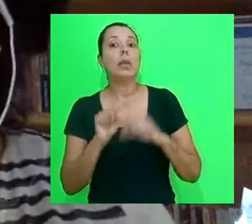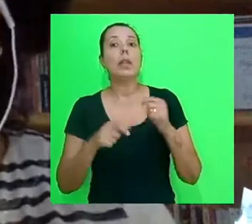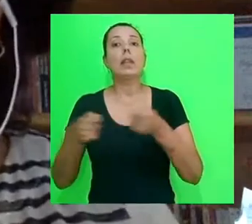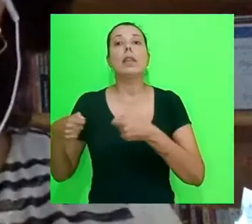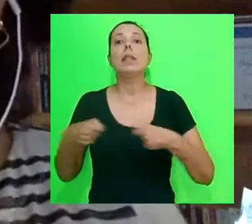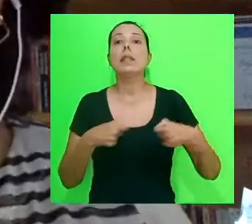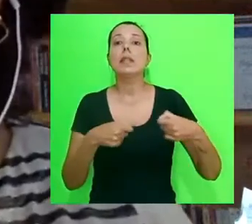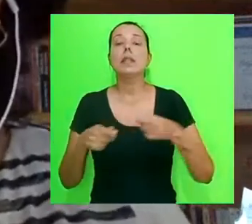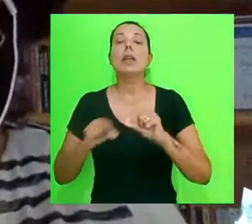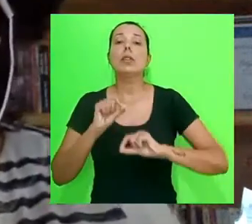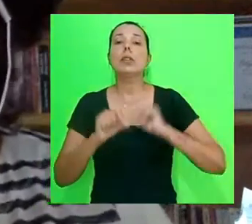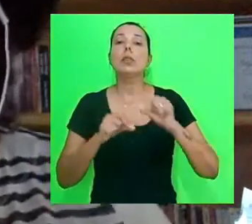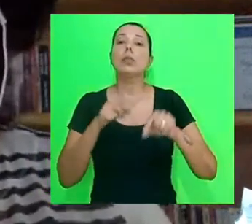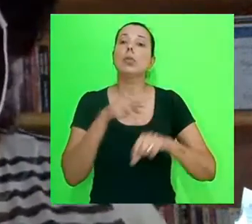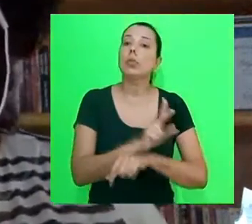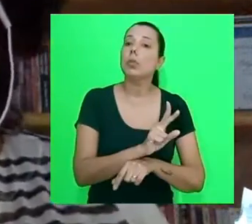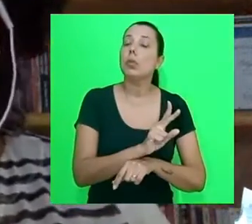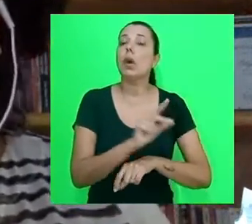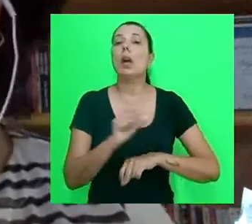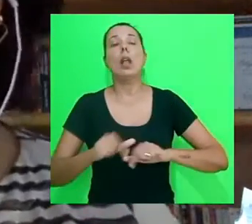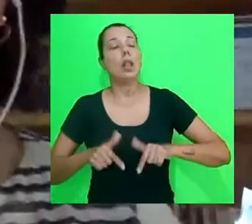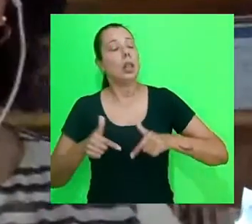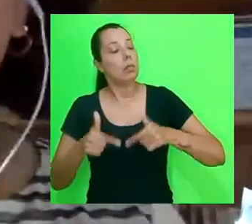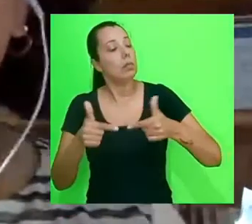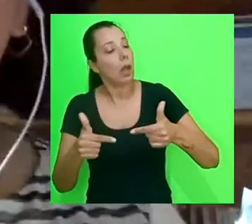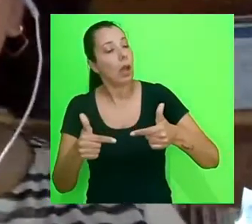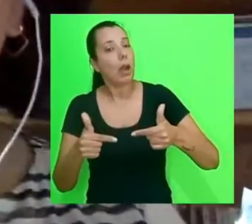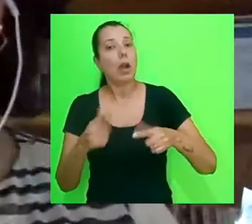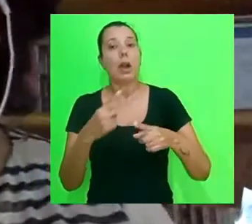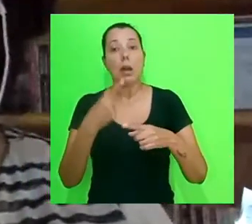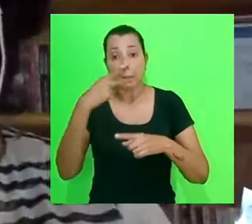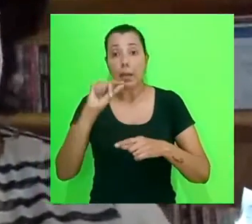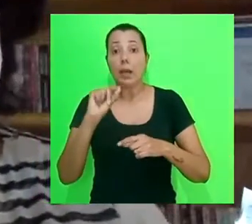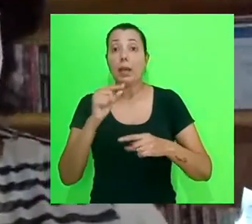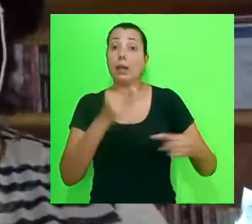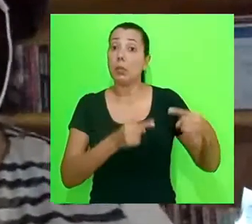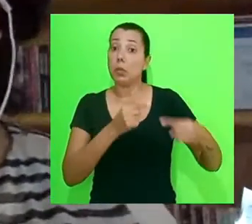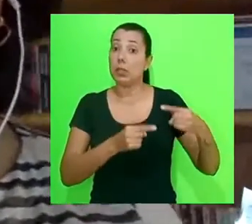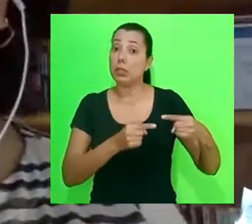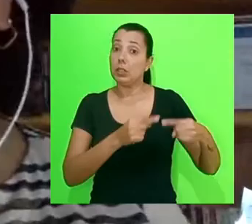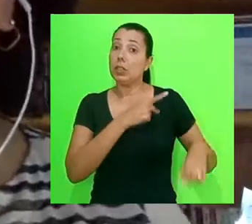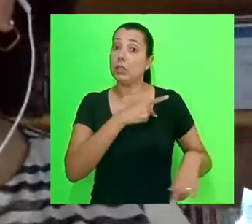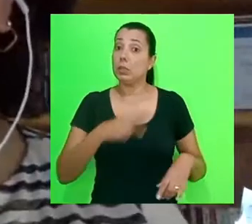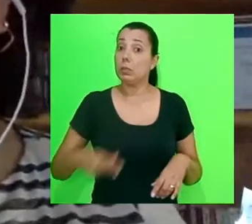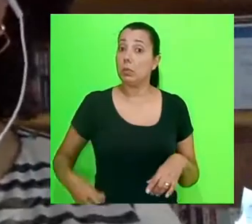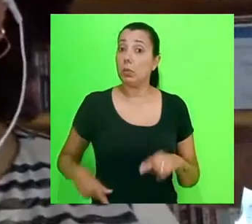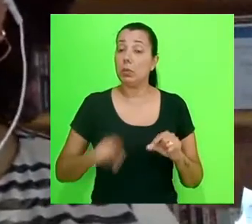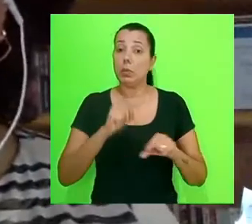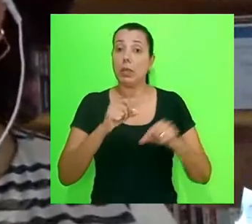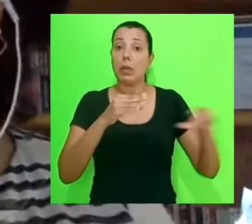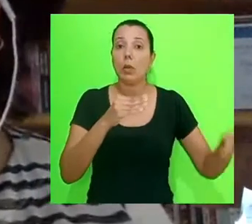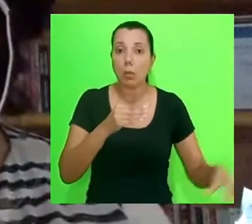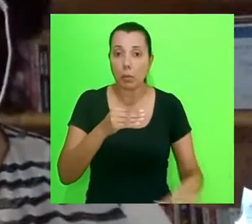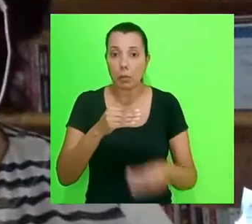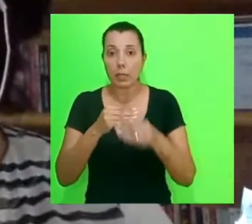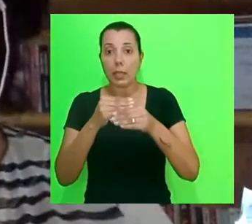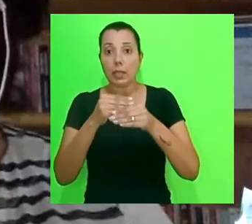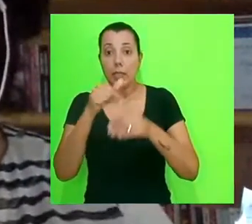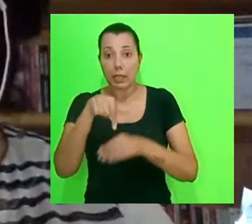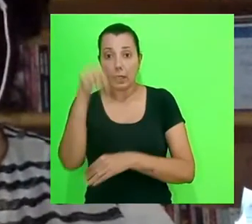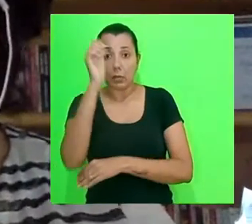traz um dado também muito importante, que é o seguinte: nós estamos no momento de pandemia, e as